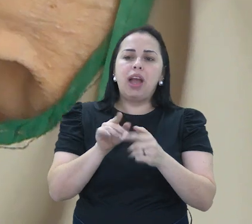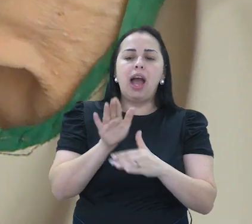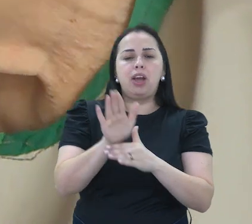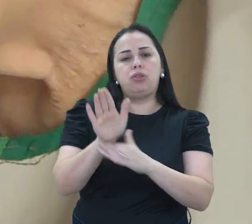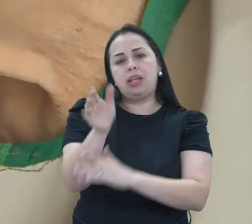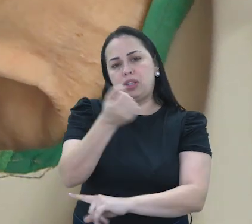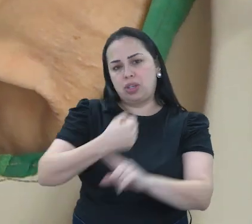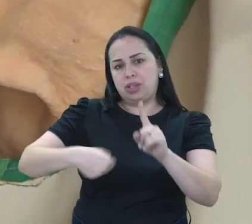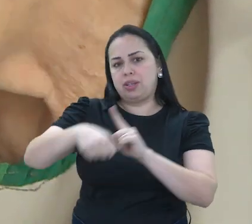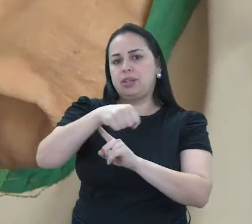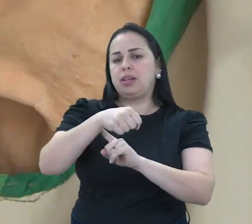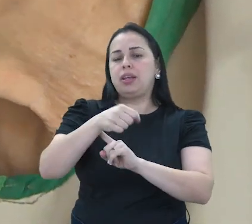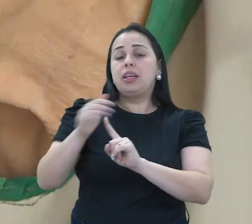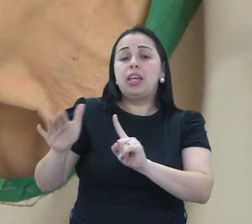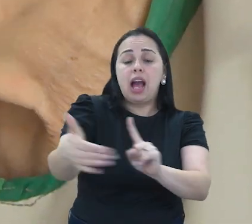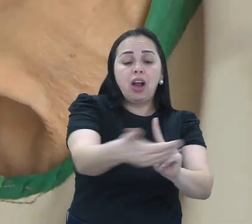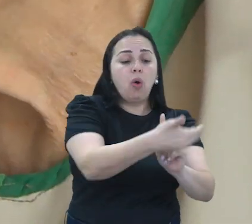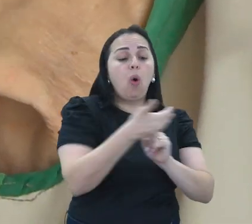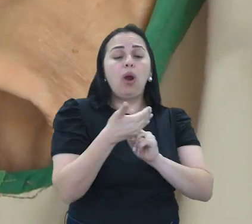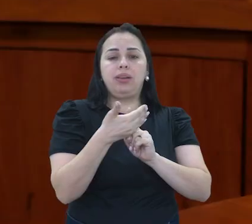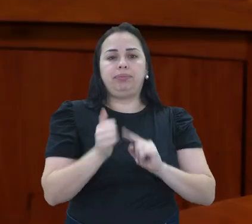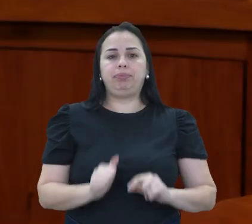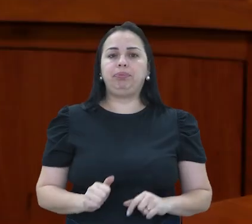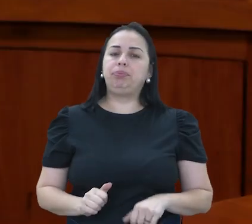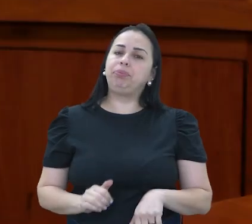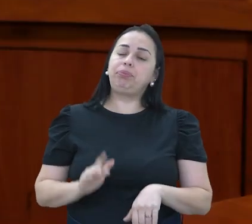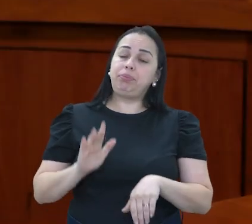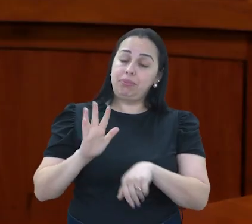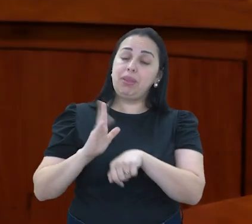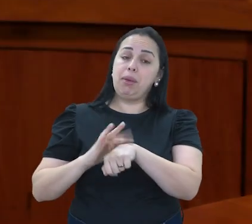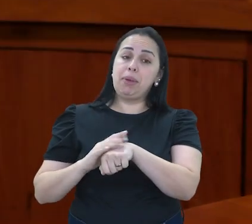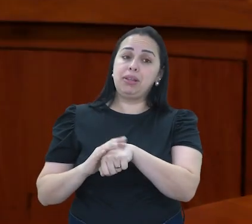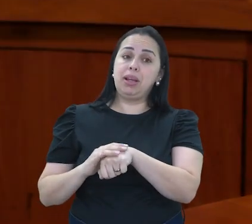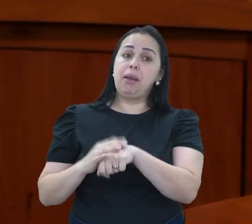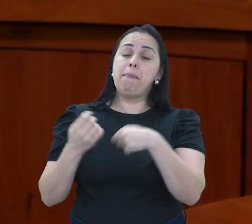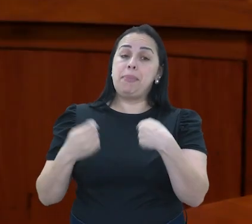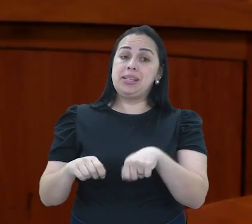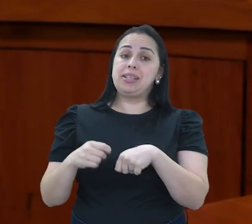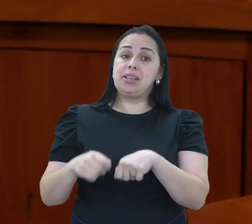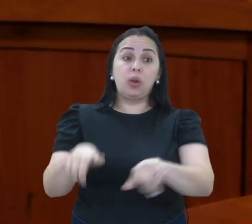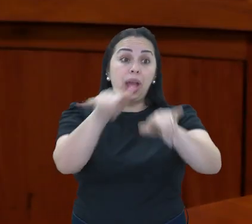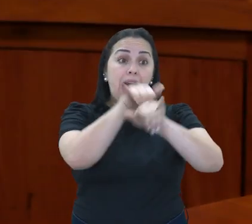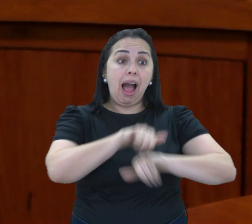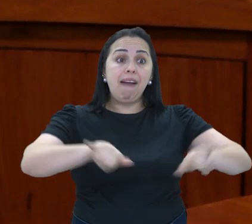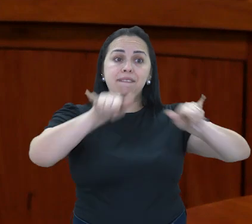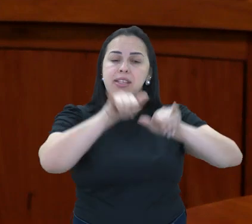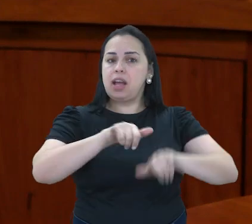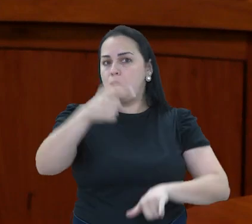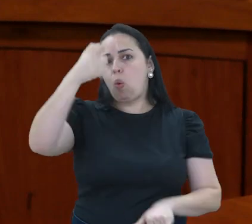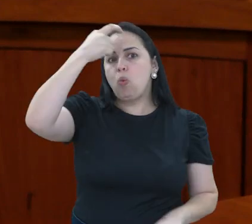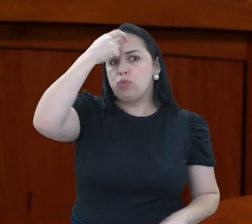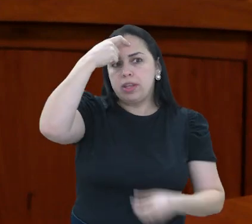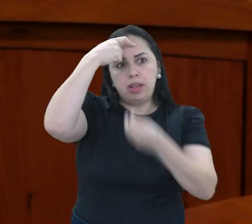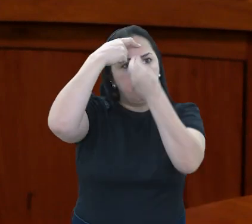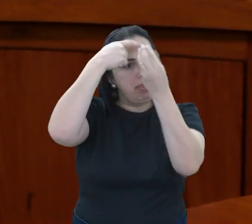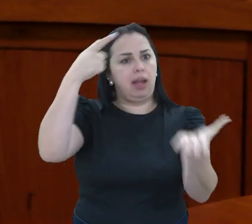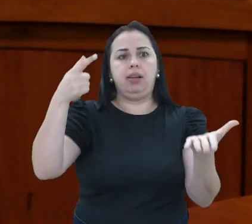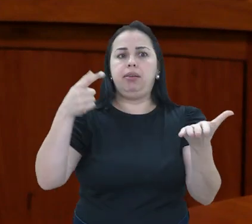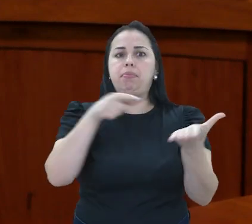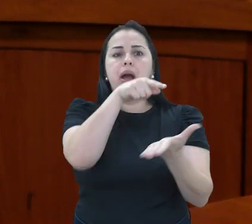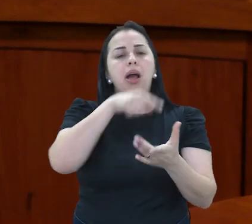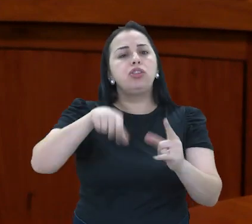construir uma sociedade mais acolhedora. Então é uma doença que a gente precisa conscientizar a sociedade como um